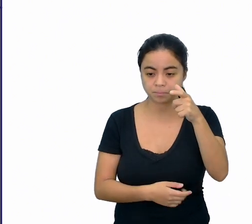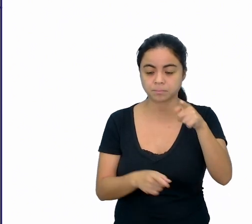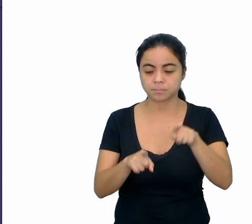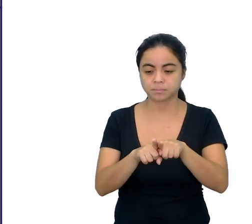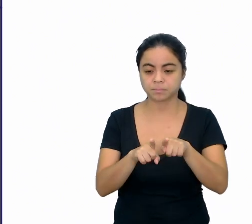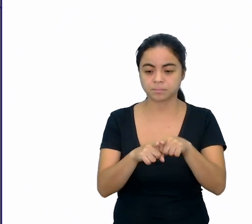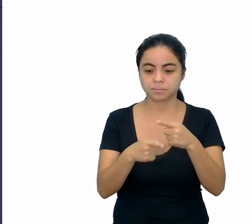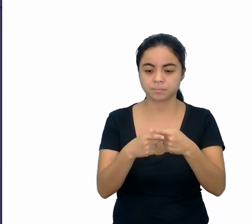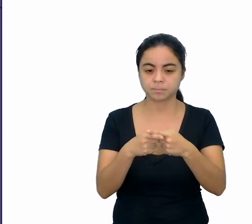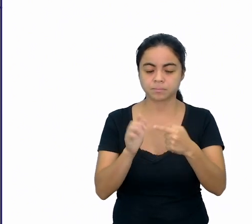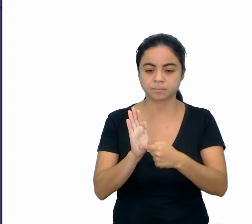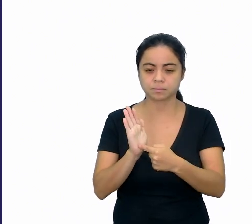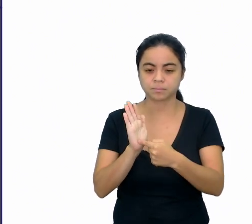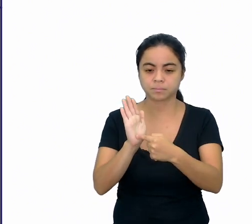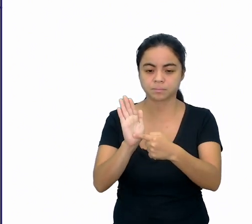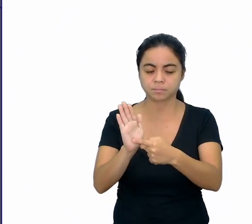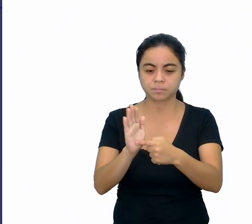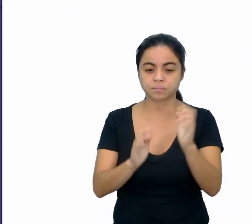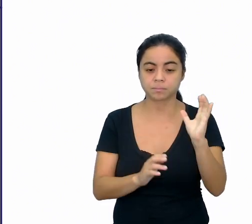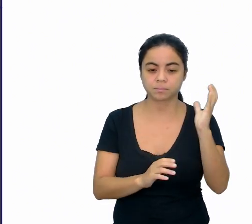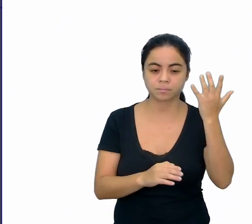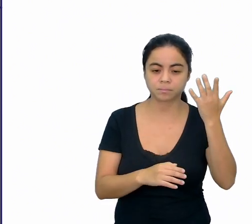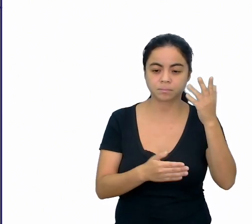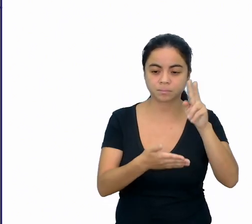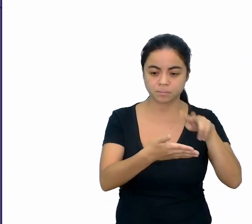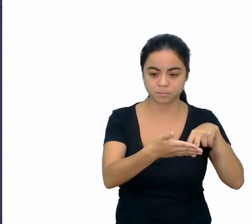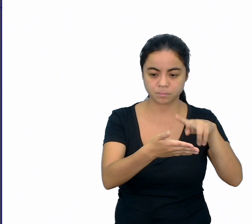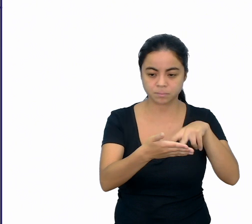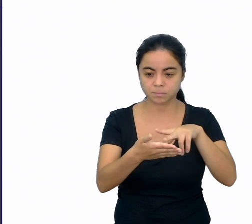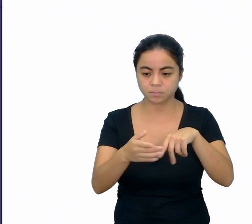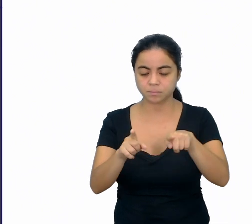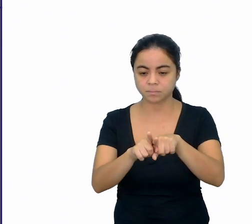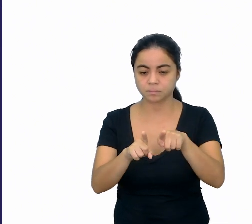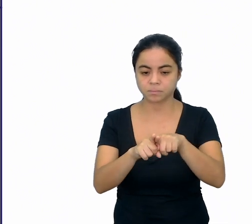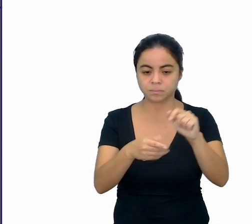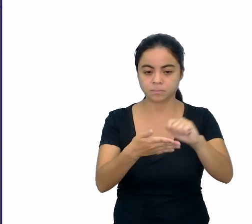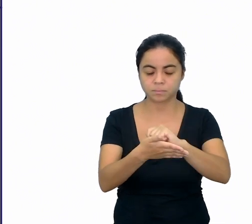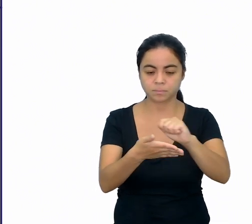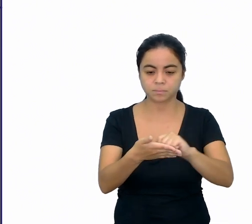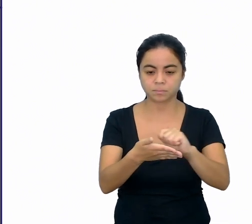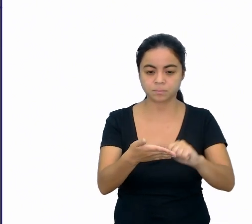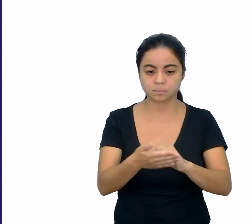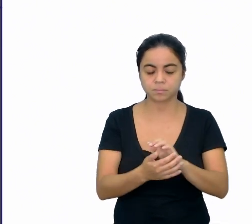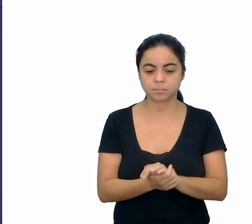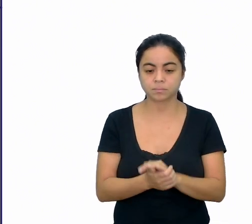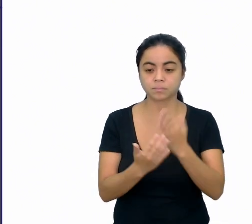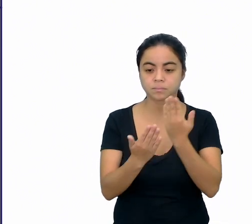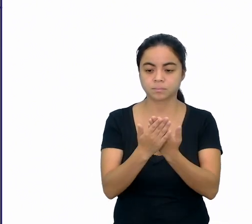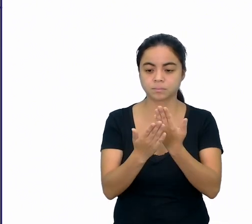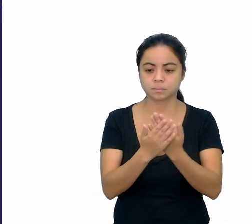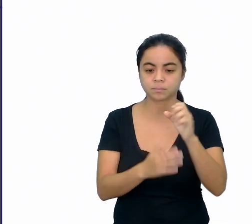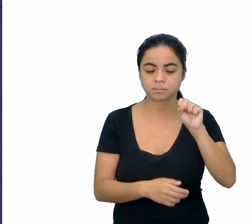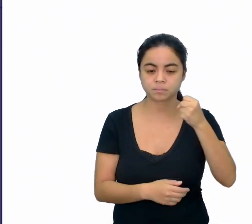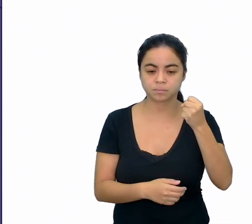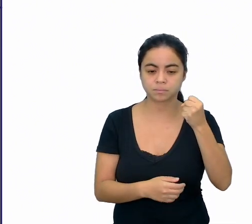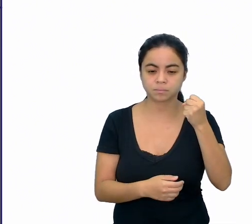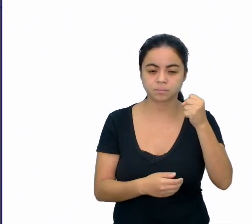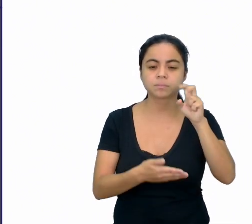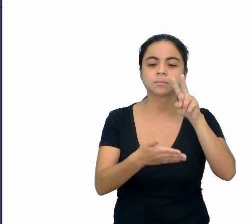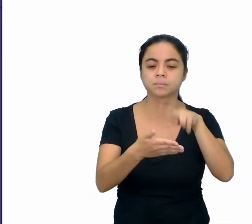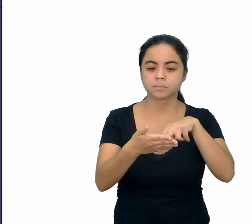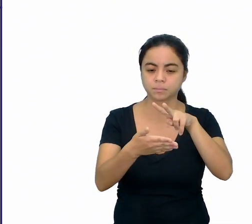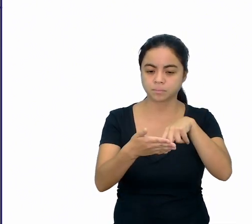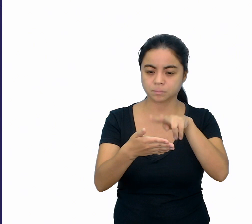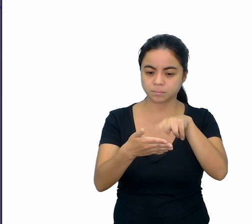também, pois apresenta tanto situações de leitura quanto de escrita. E na aula 8, lendo mais uma